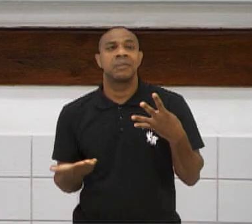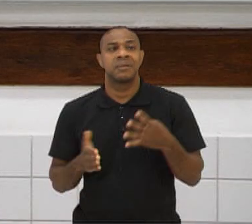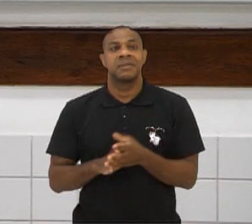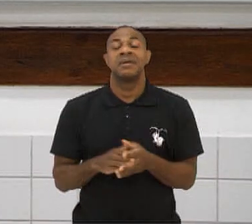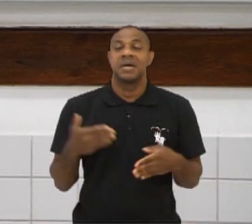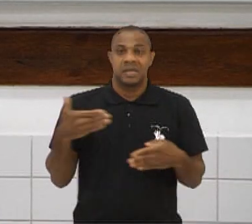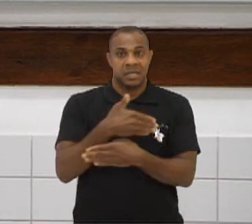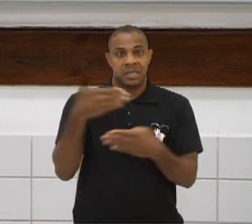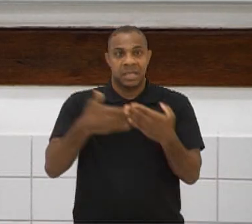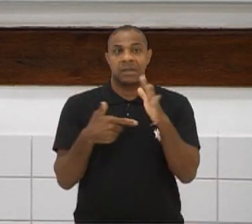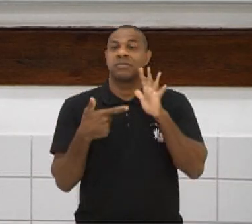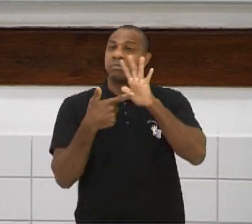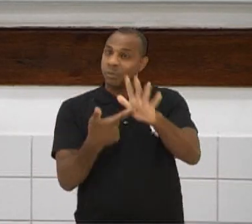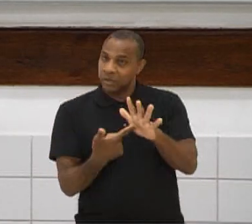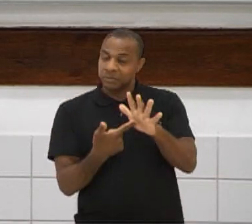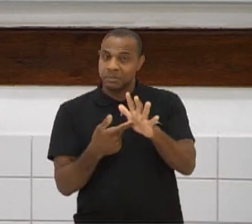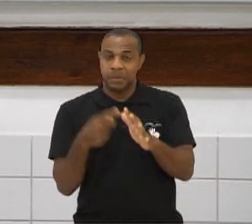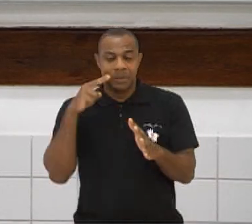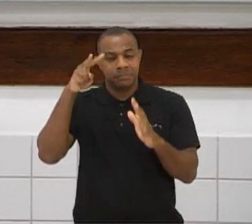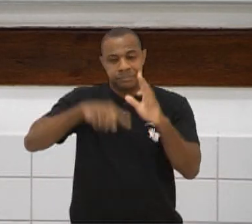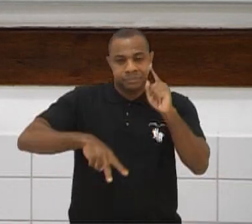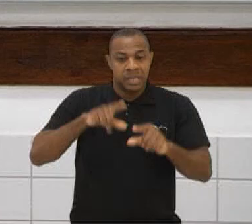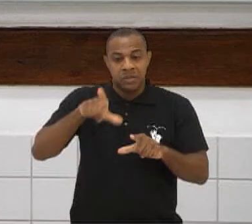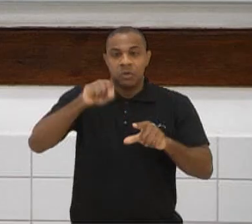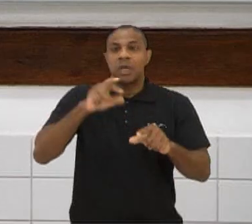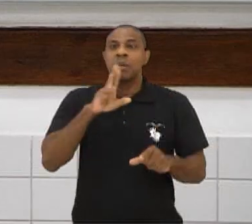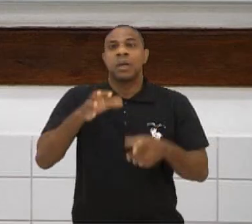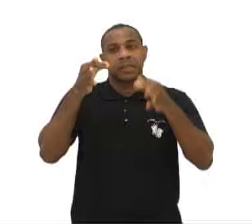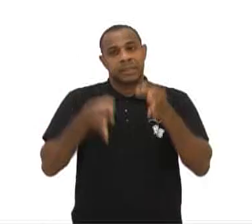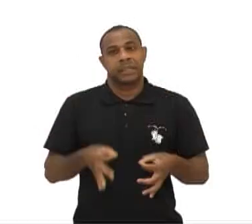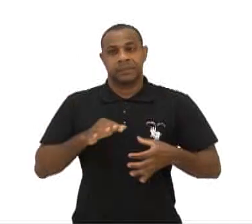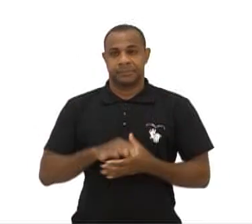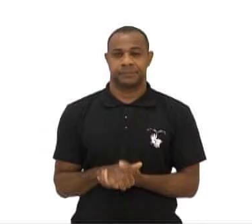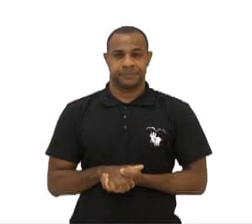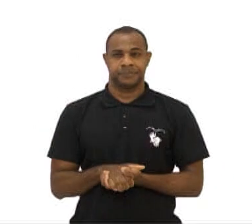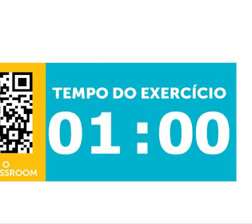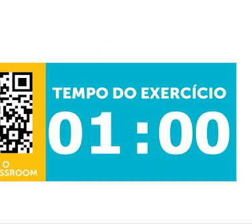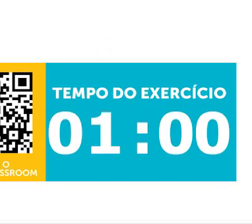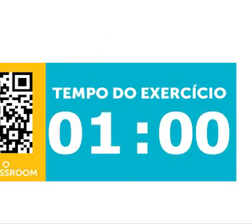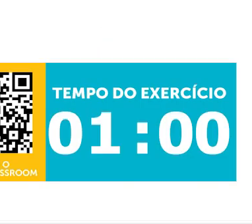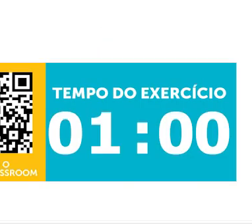slide, o texto aí para vocês analisarem e assinalar uma das alternativas.